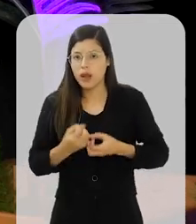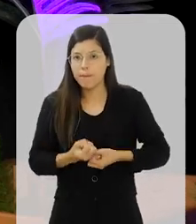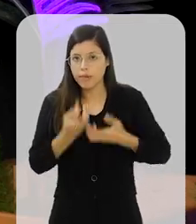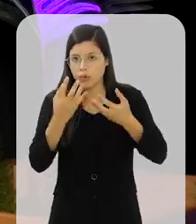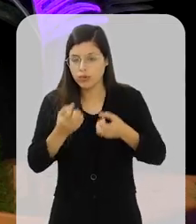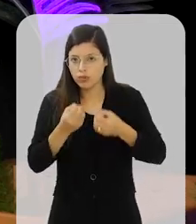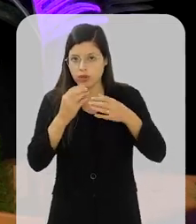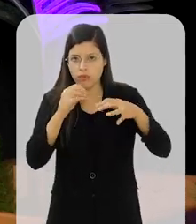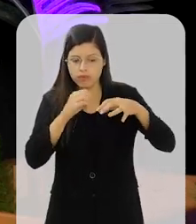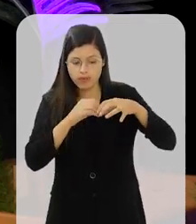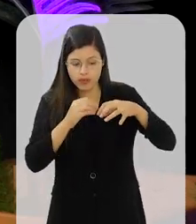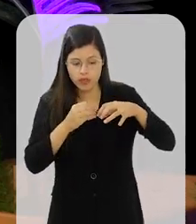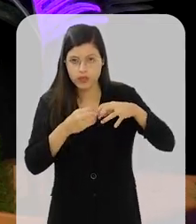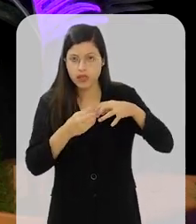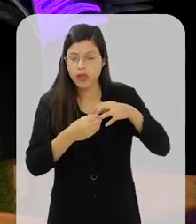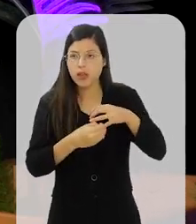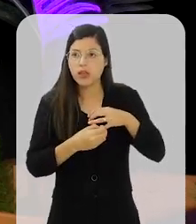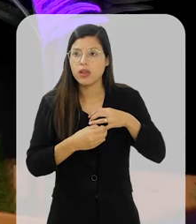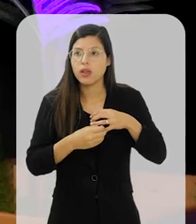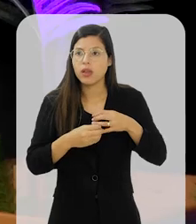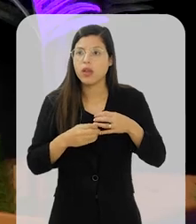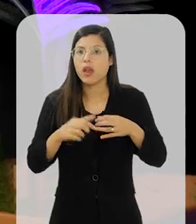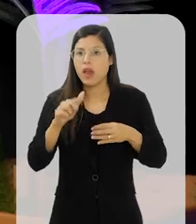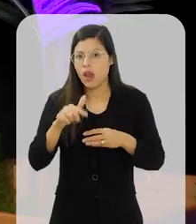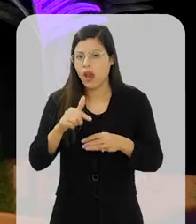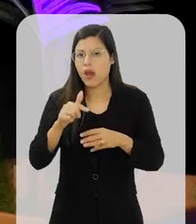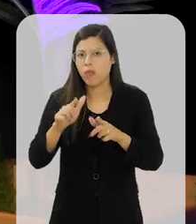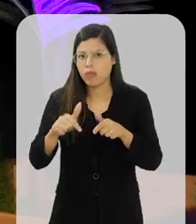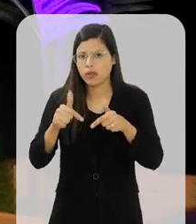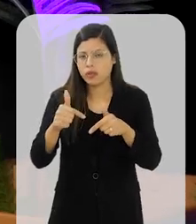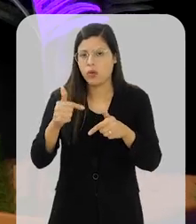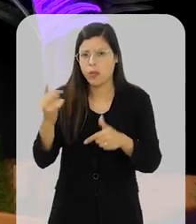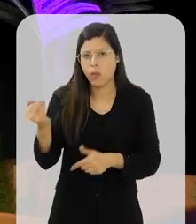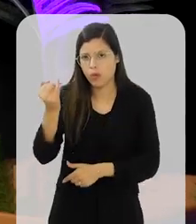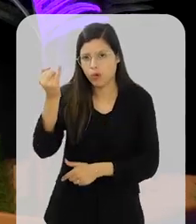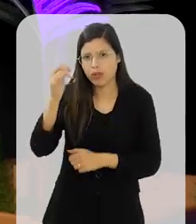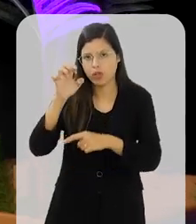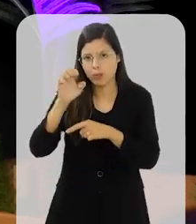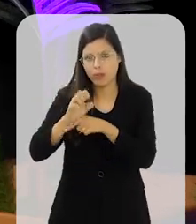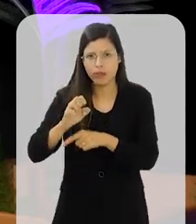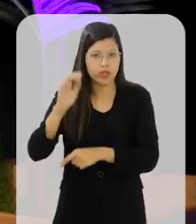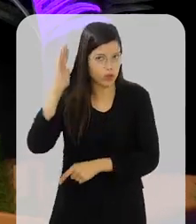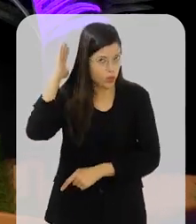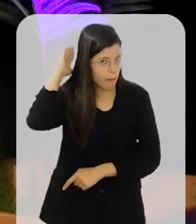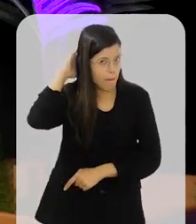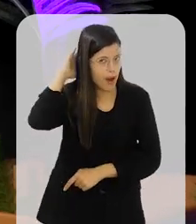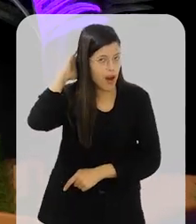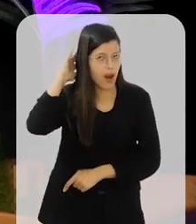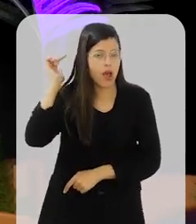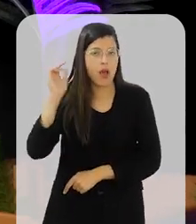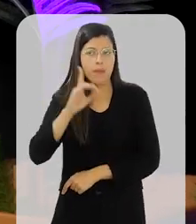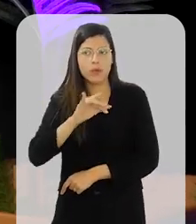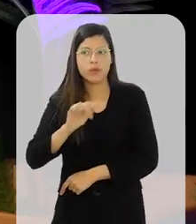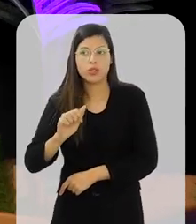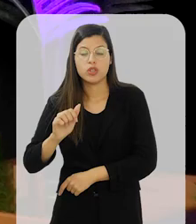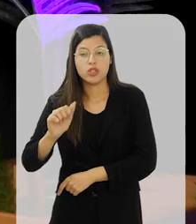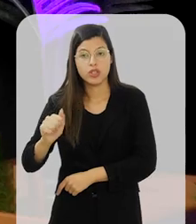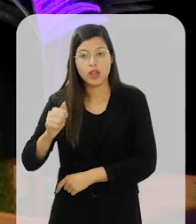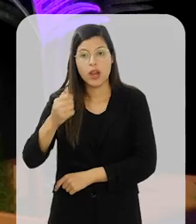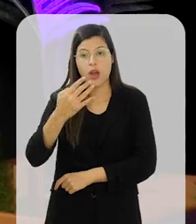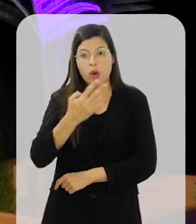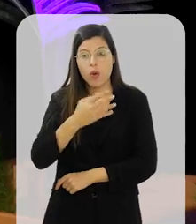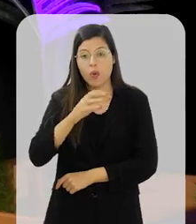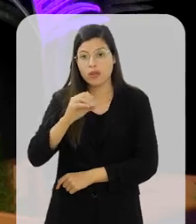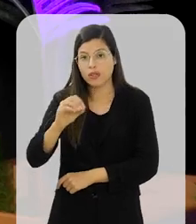A produção de açaí, ela é uma das atividades mais importantes para o estado do Pará. E aí, por dia, ela atende um consumo